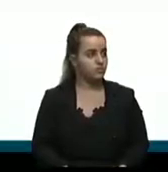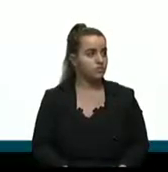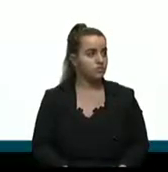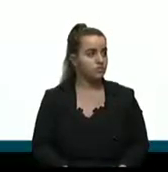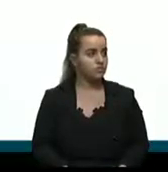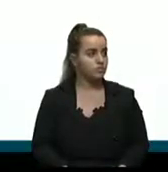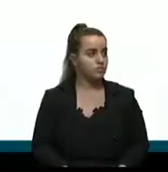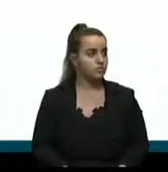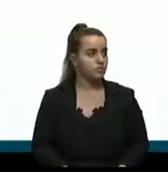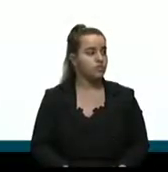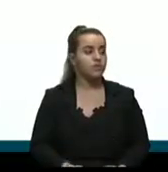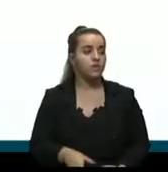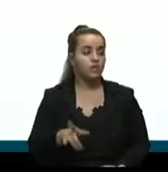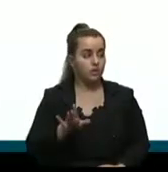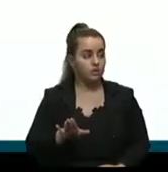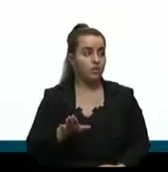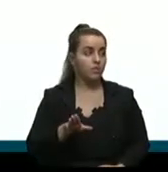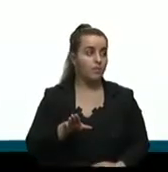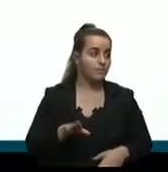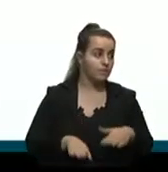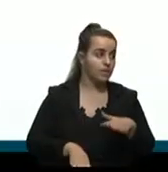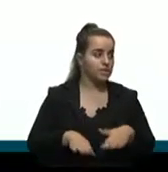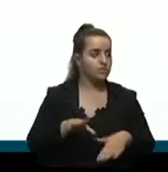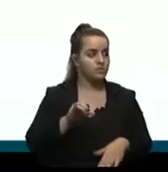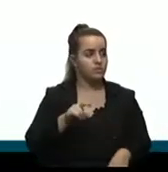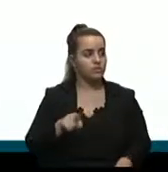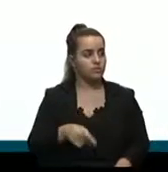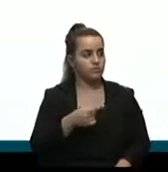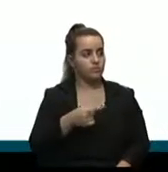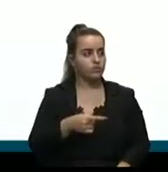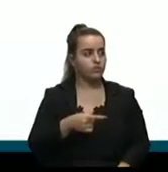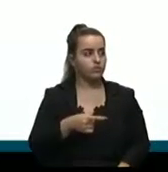Então, aproximadamente